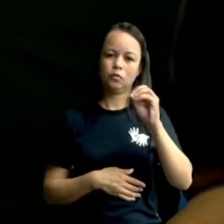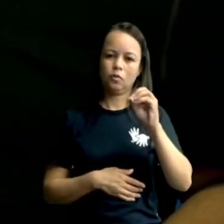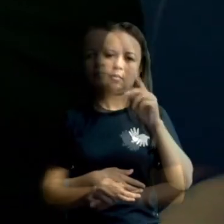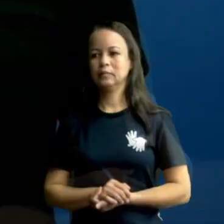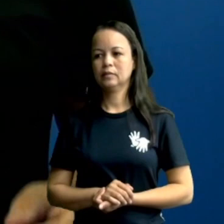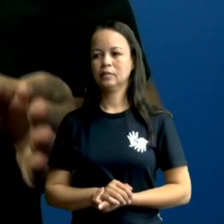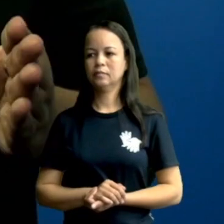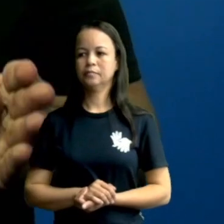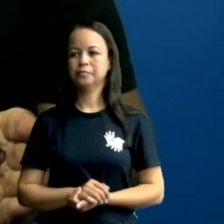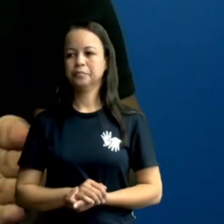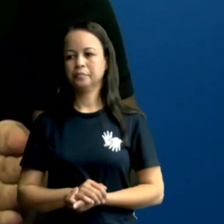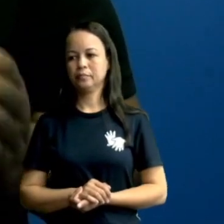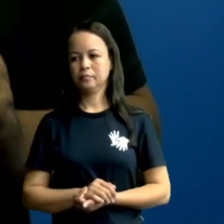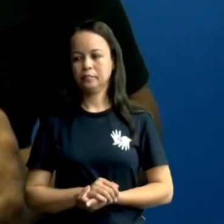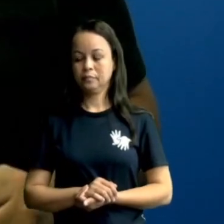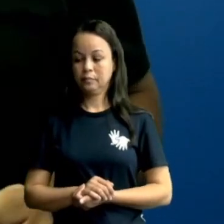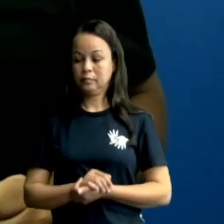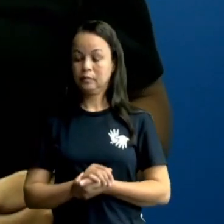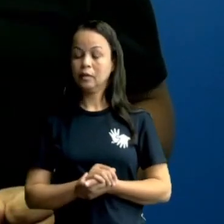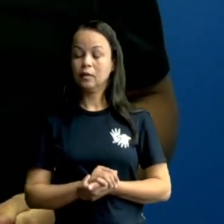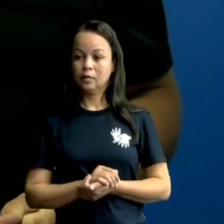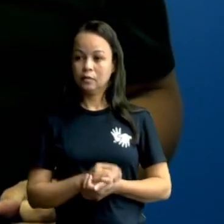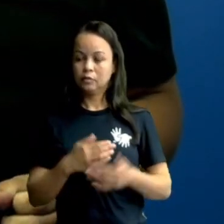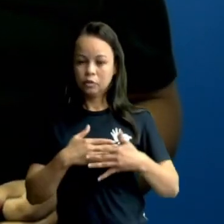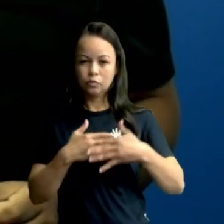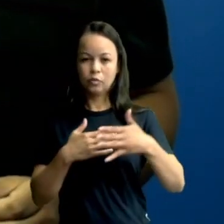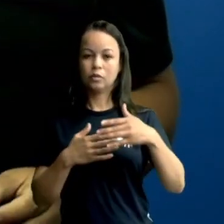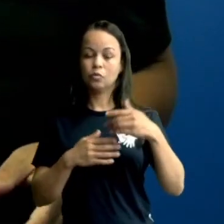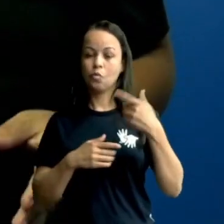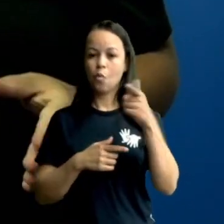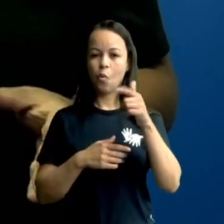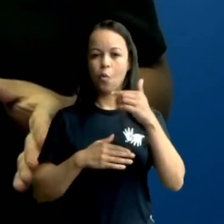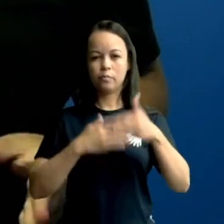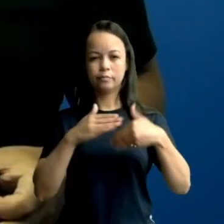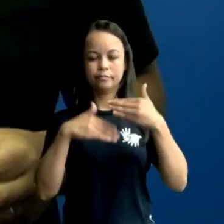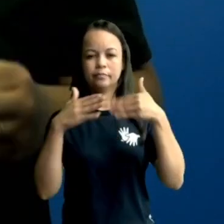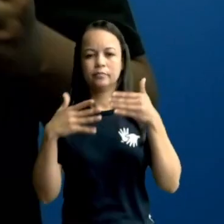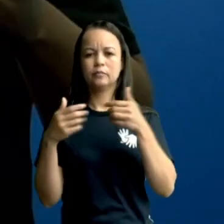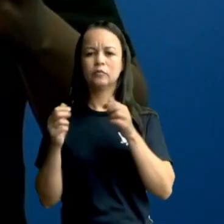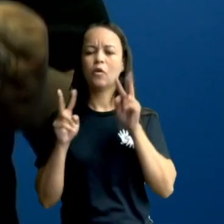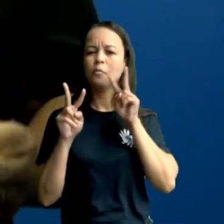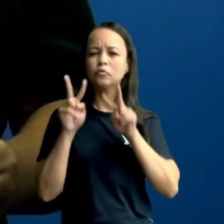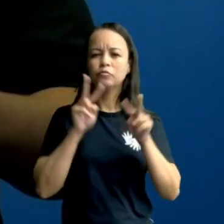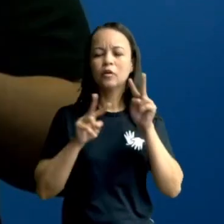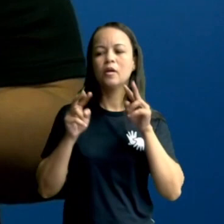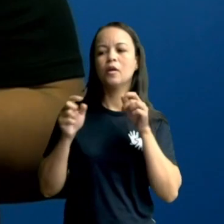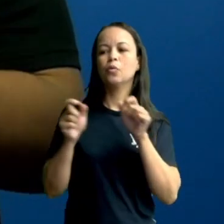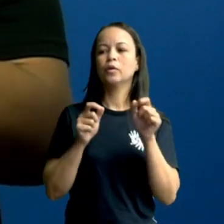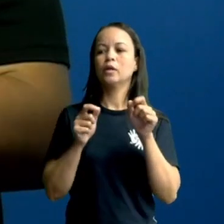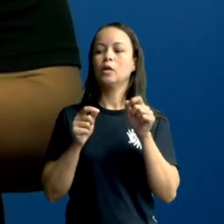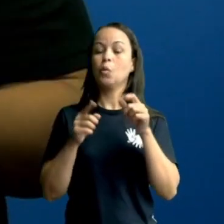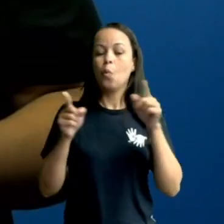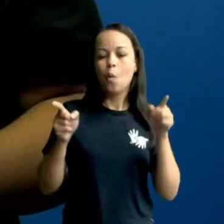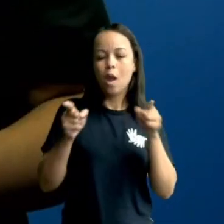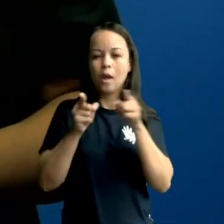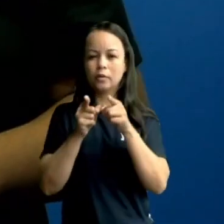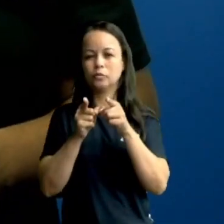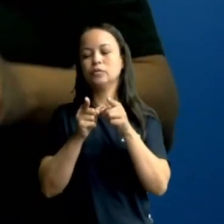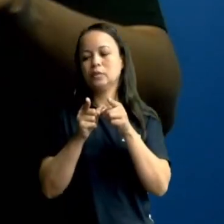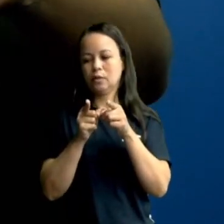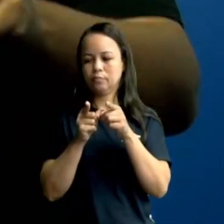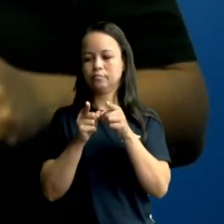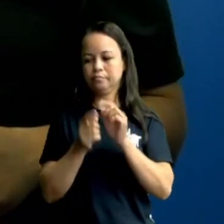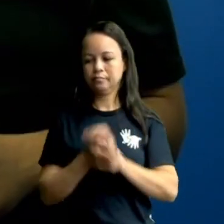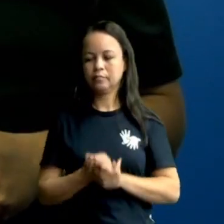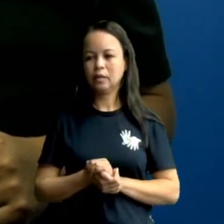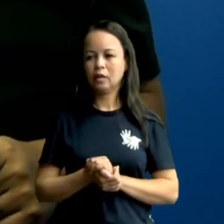gente? Gente, continuando com os outros processos, vamos ver o de redução ou